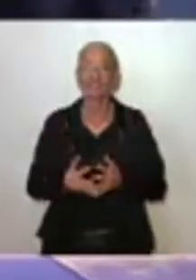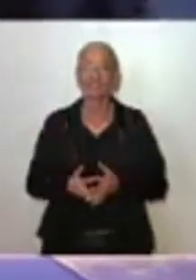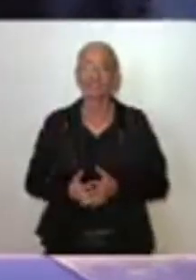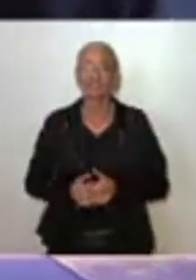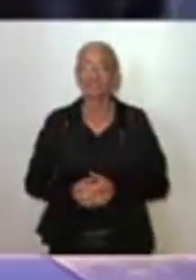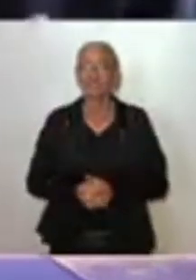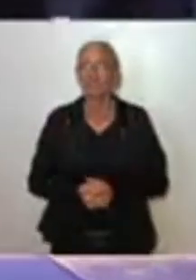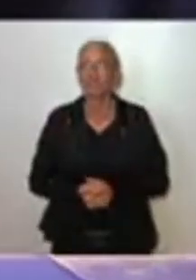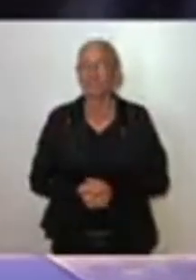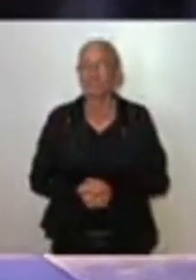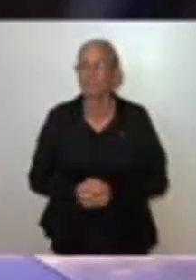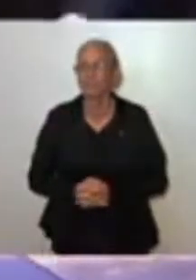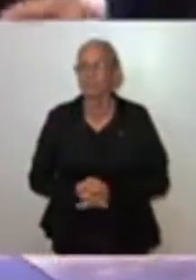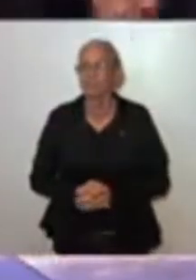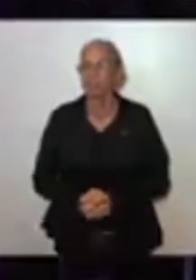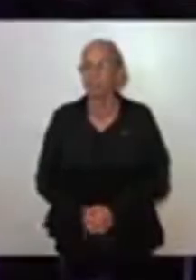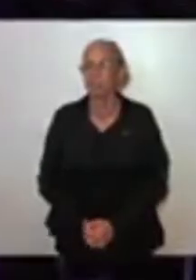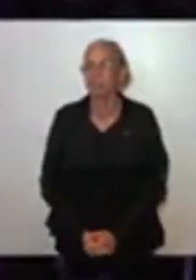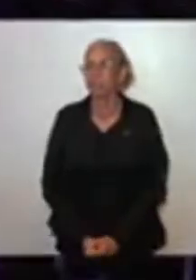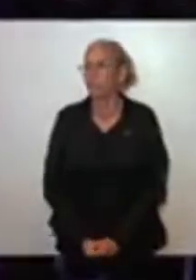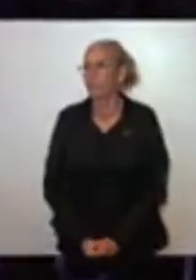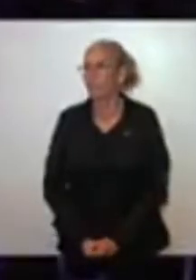E aí